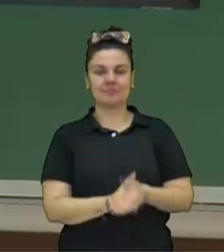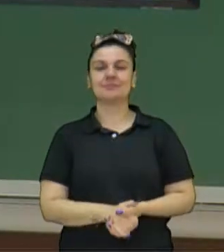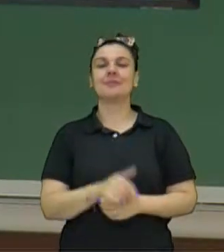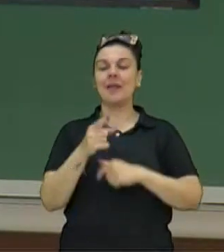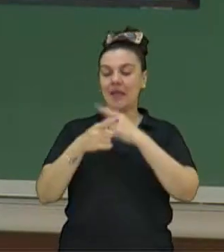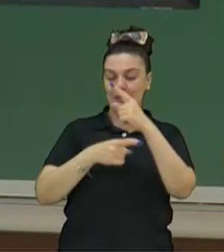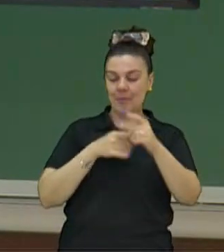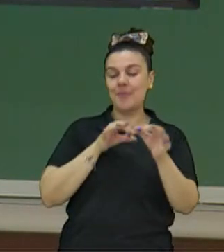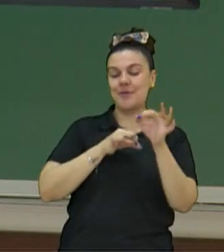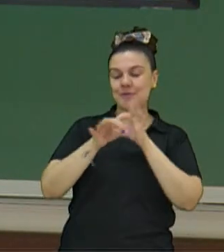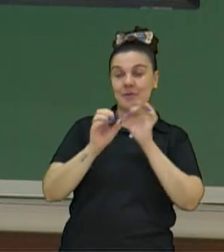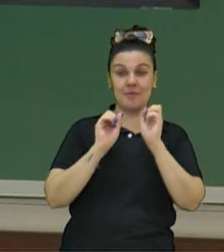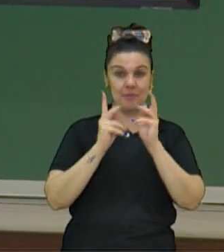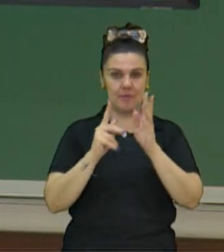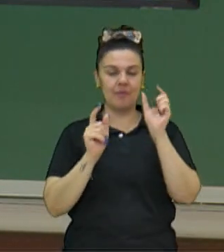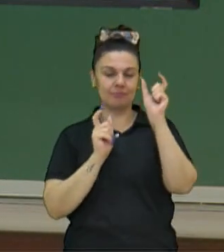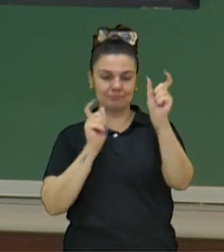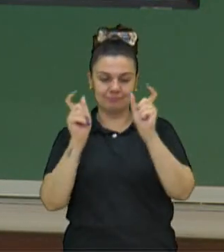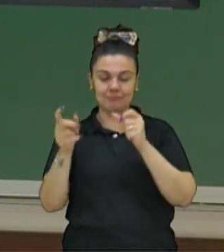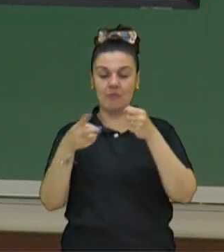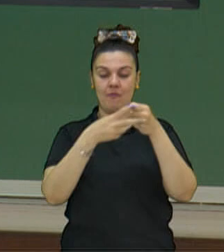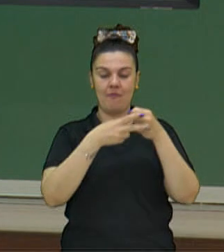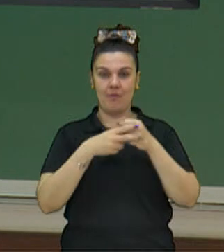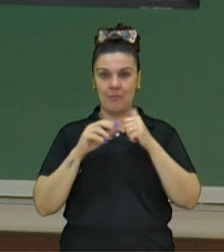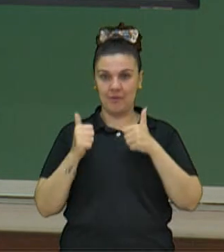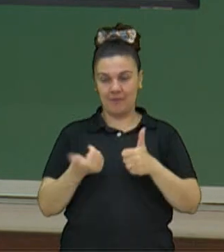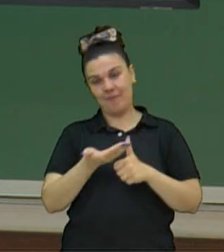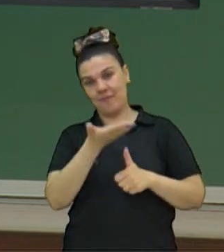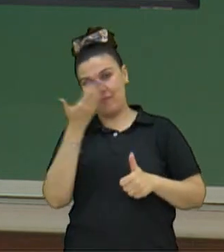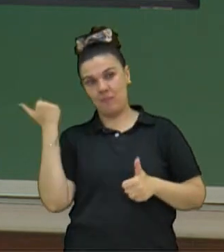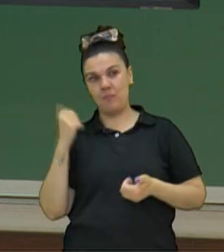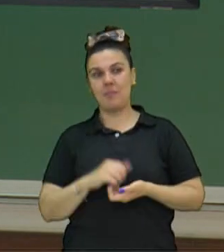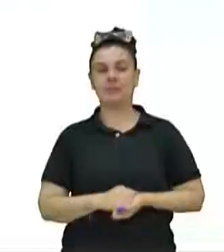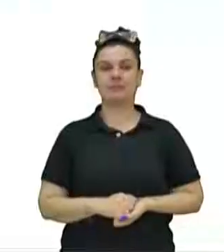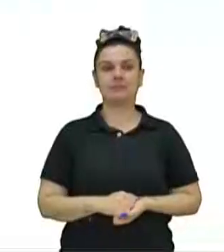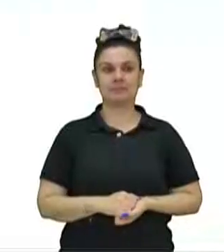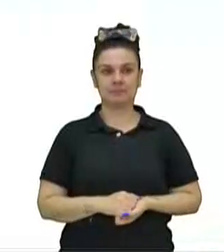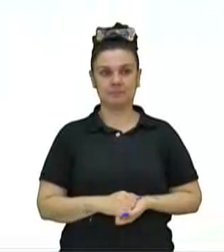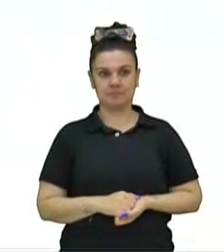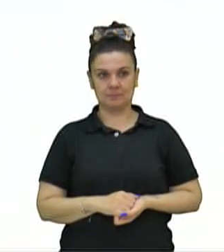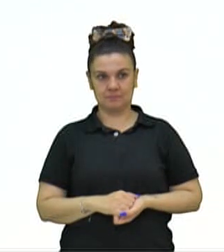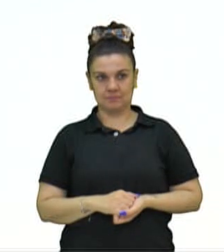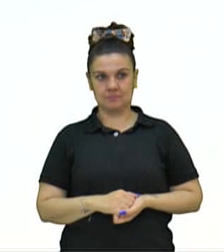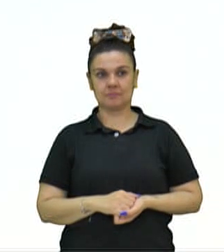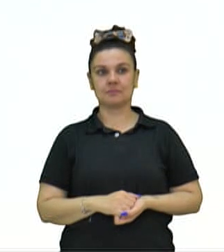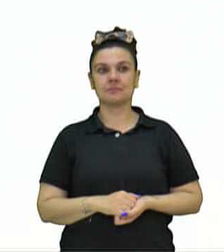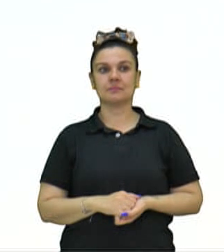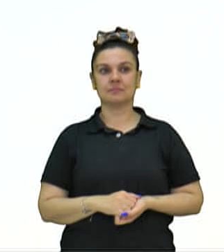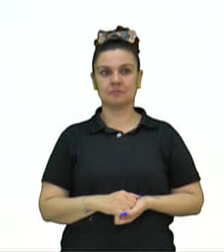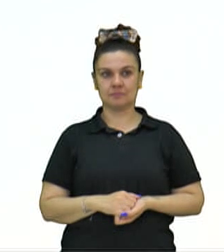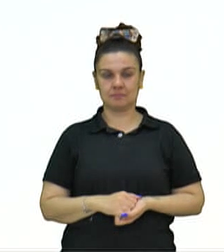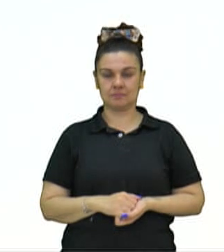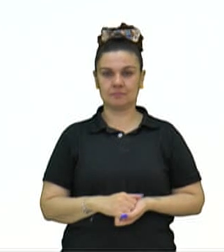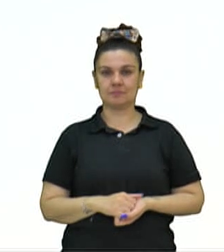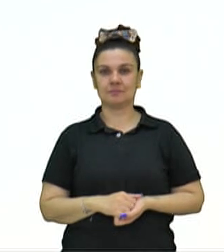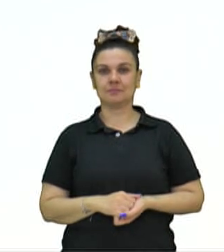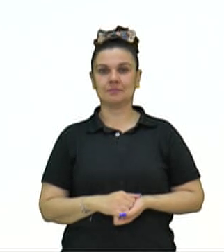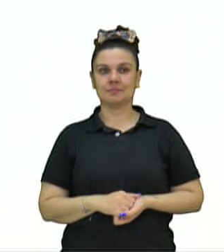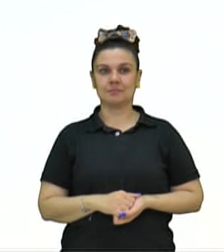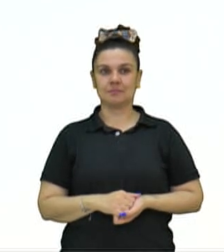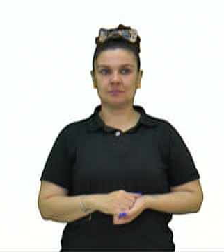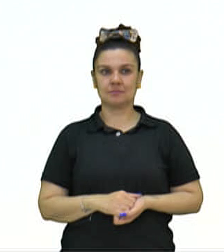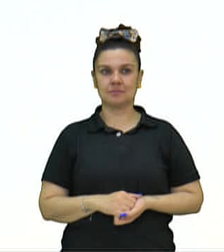depois a gente corrige. Então, você vai completar com os verbos que estão entre parênteses. Então, vamos lá. It completa com o verbo to be no